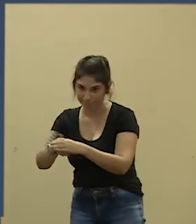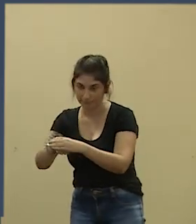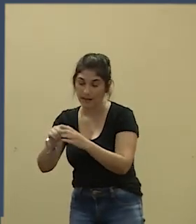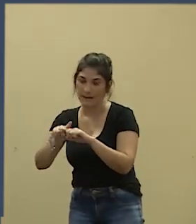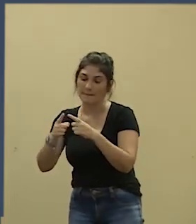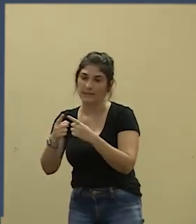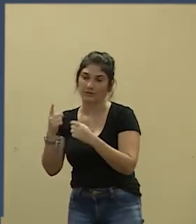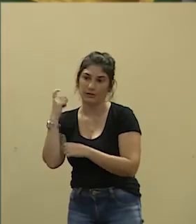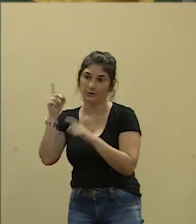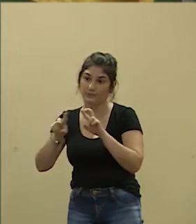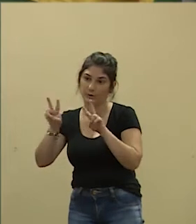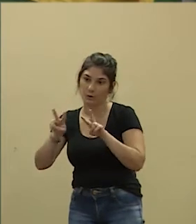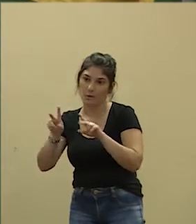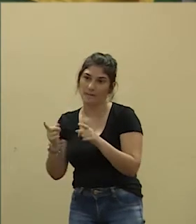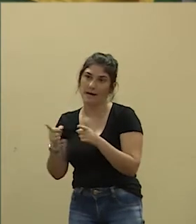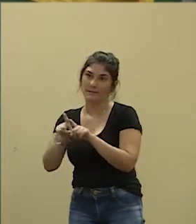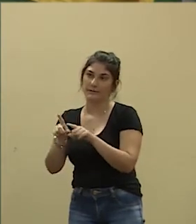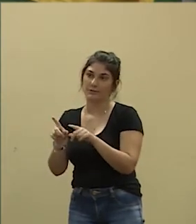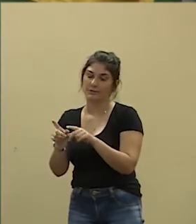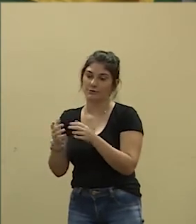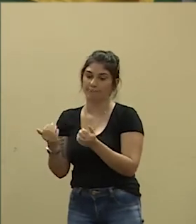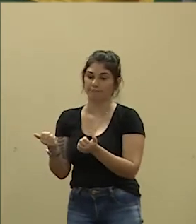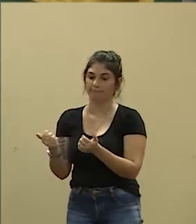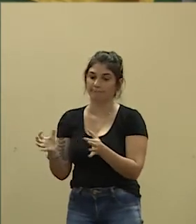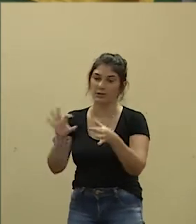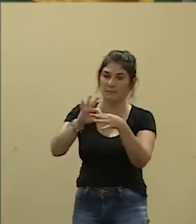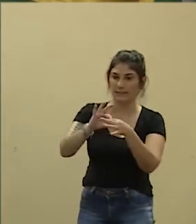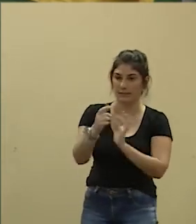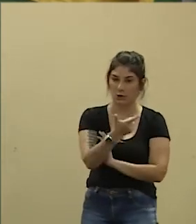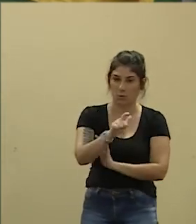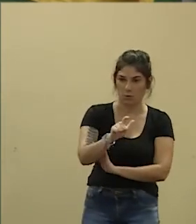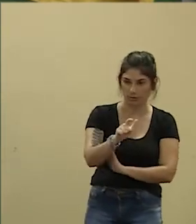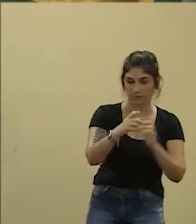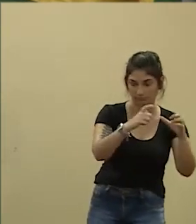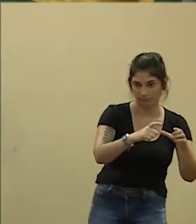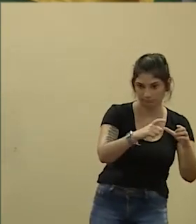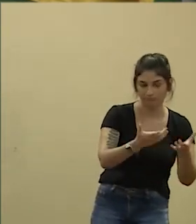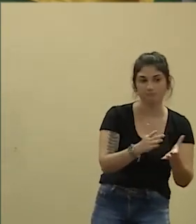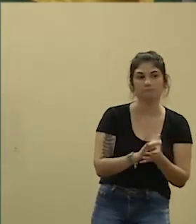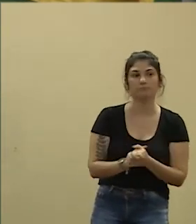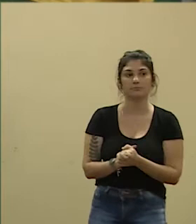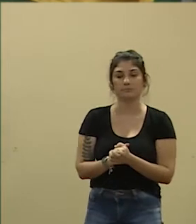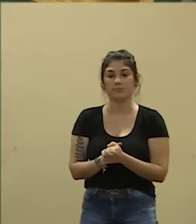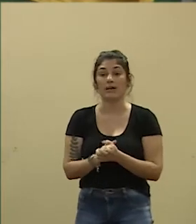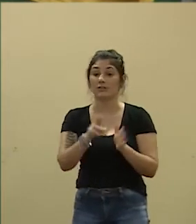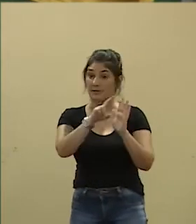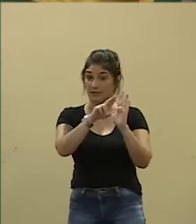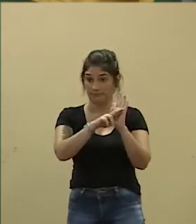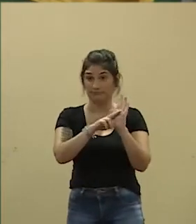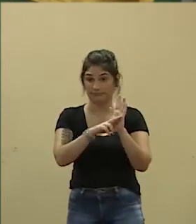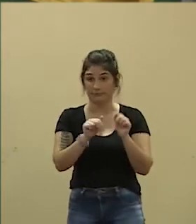terceiriza mas a gente faz a concepção é a partir de roteirização a própria as